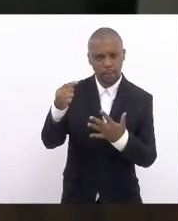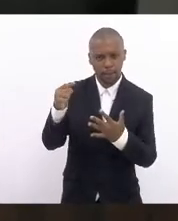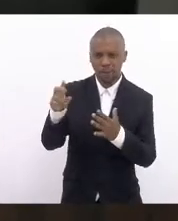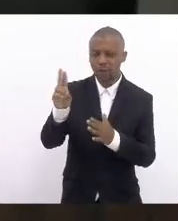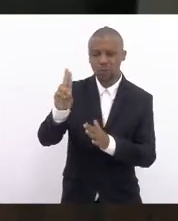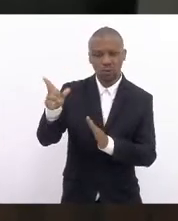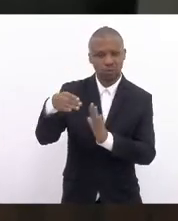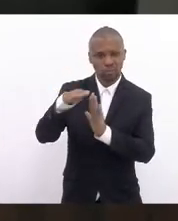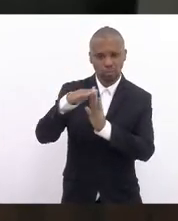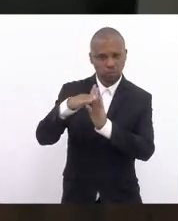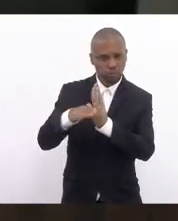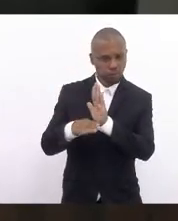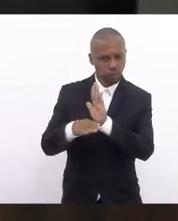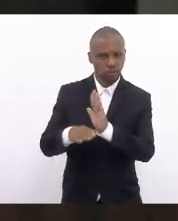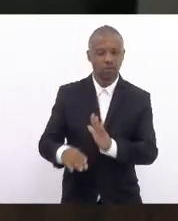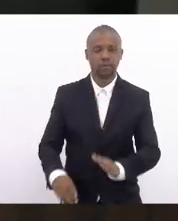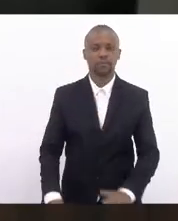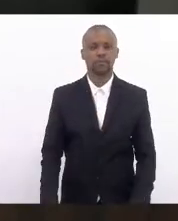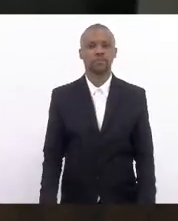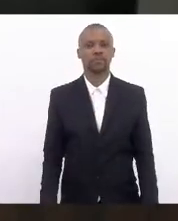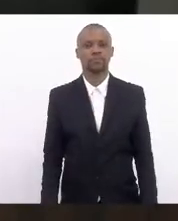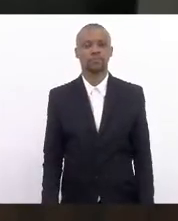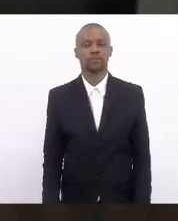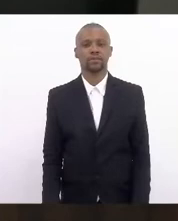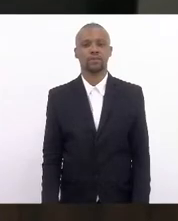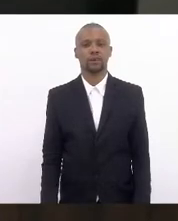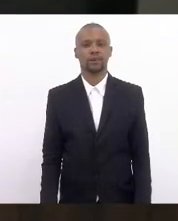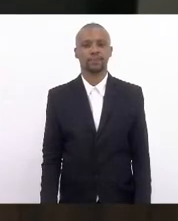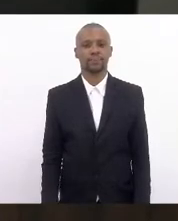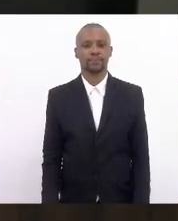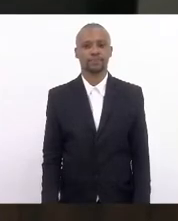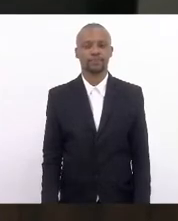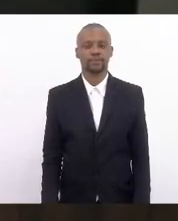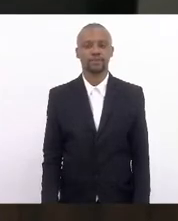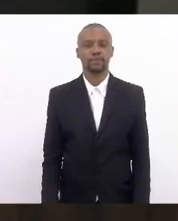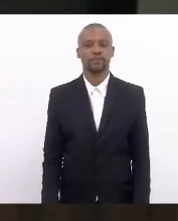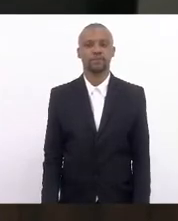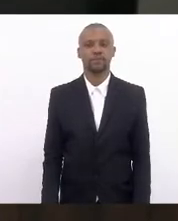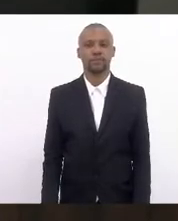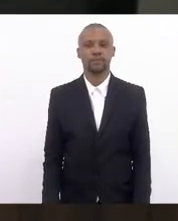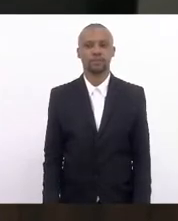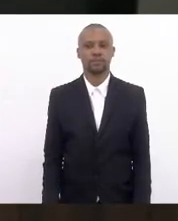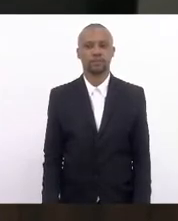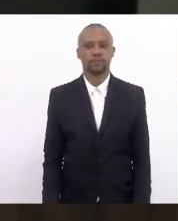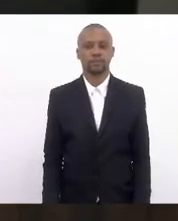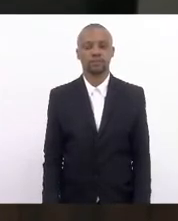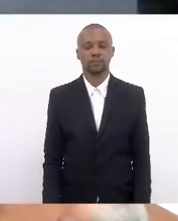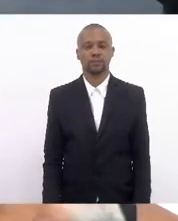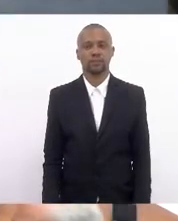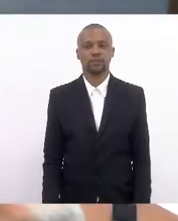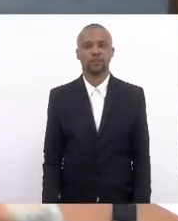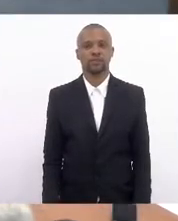deputado Charles Batista, deputado Chico Machado, deputado Chiquinho da Mangueira,